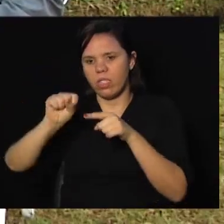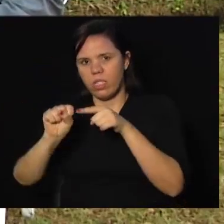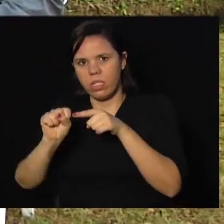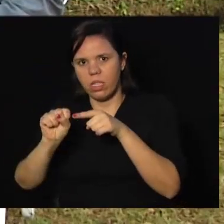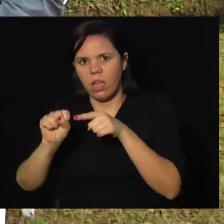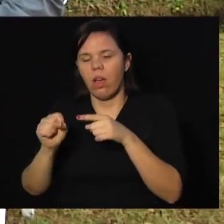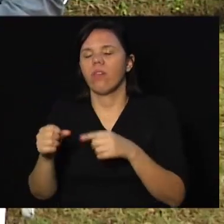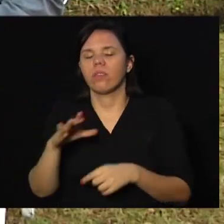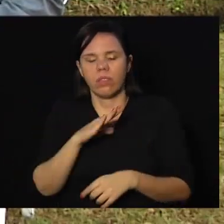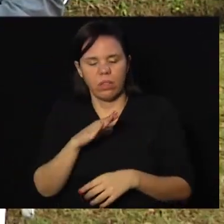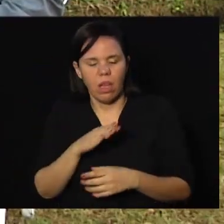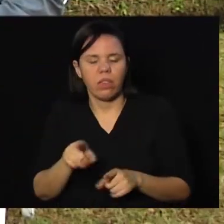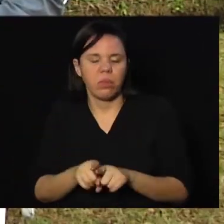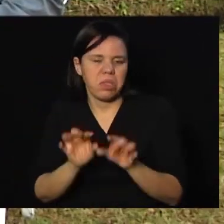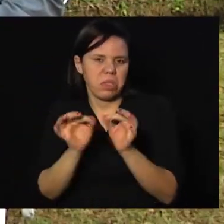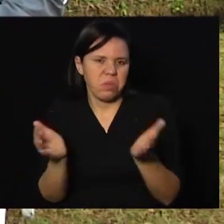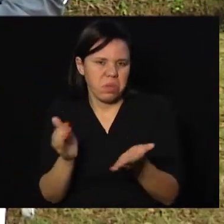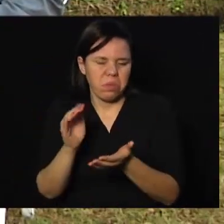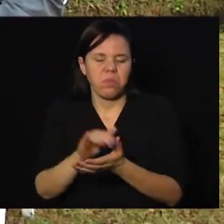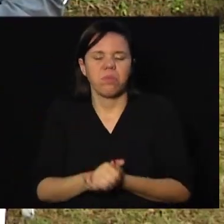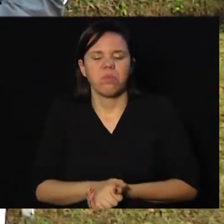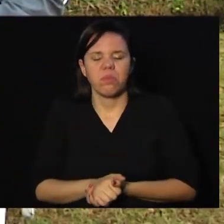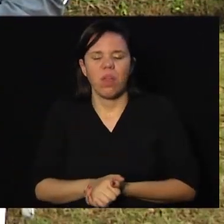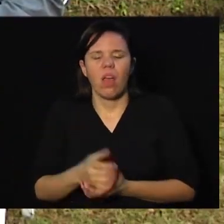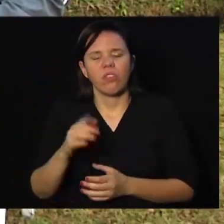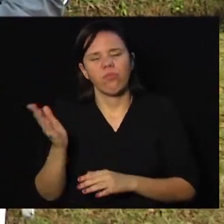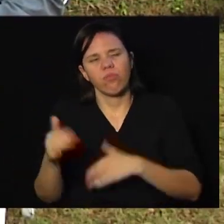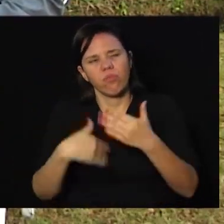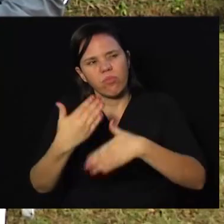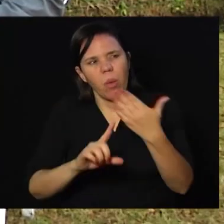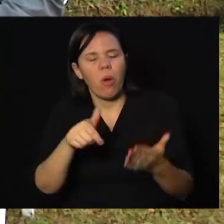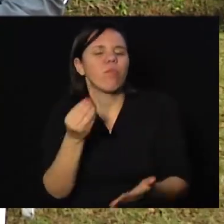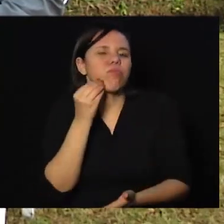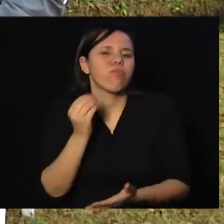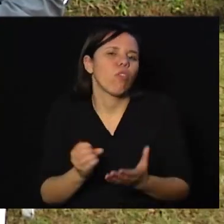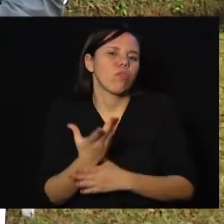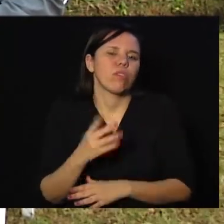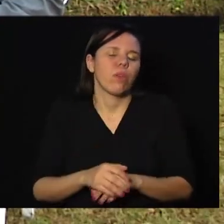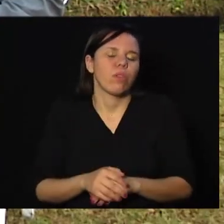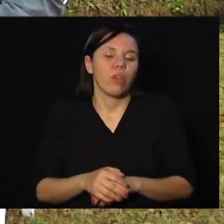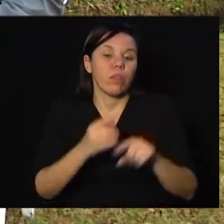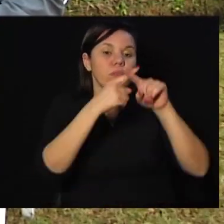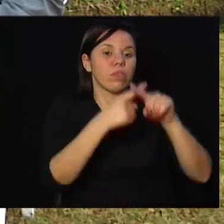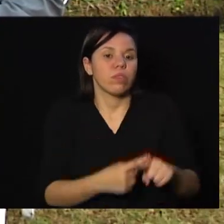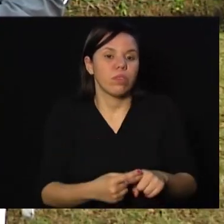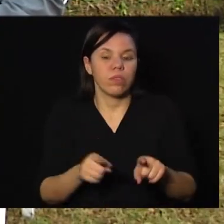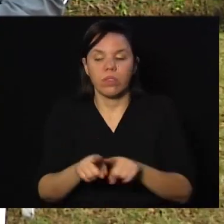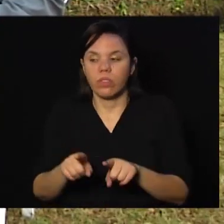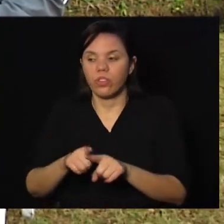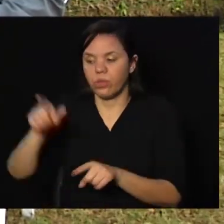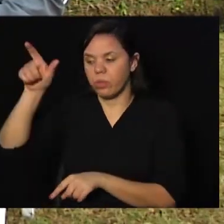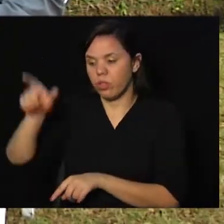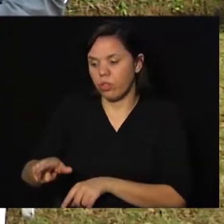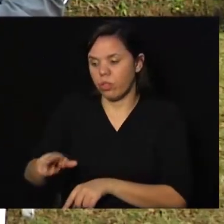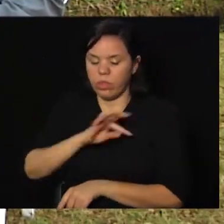surgiu a oportunidade um dia que eu estava disputando a final do Campeonato das Distâncias e o senhor Mário Juliato estava presente e